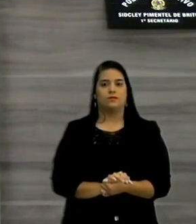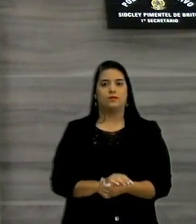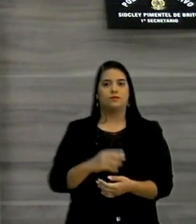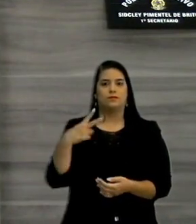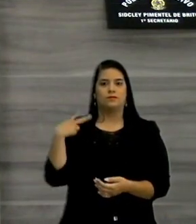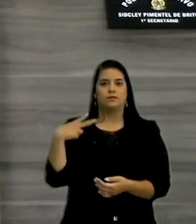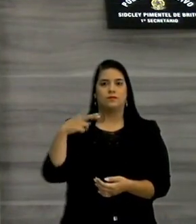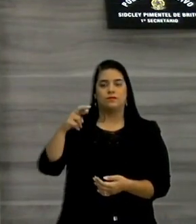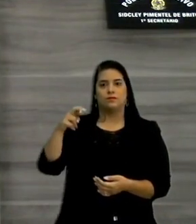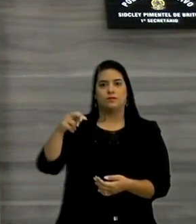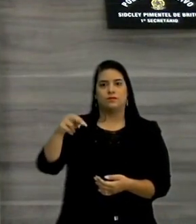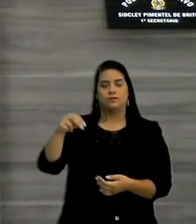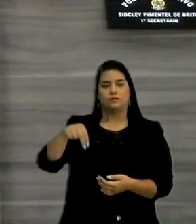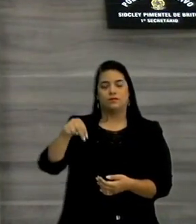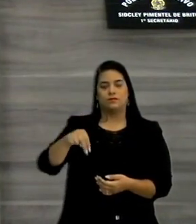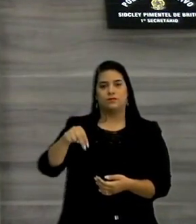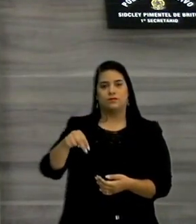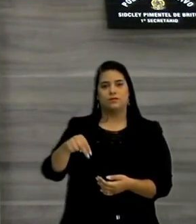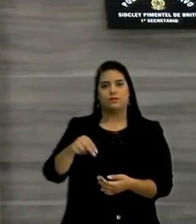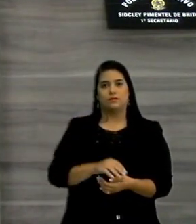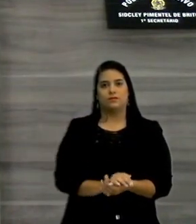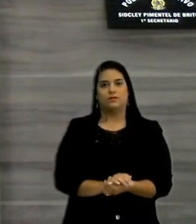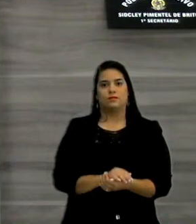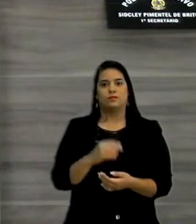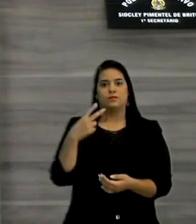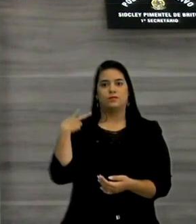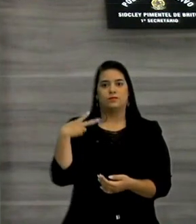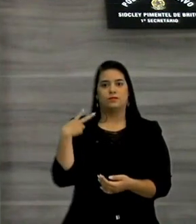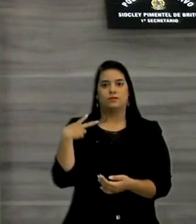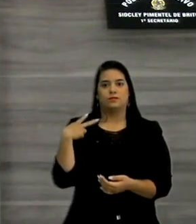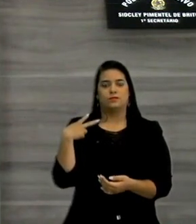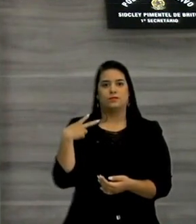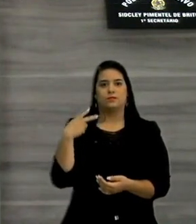vereadora Rosneide Lima de Arruda, vereador Valdênio Fernando de Macedo.